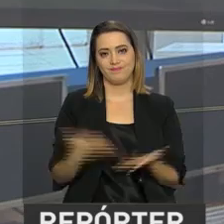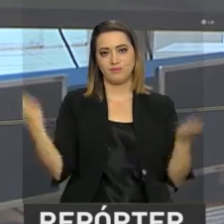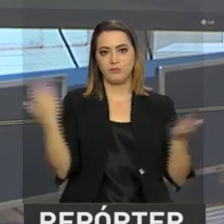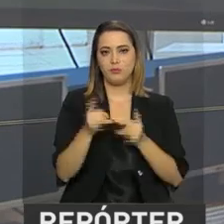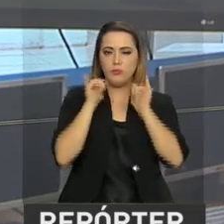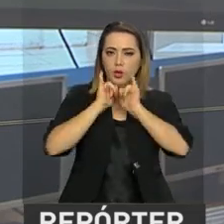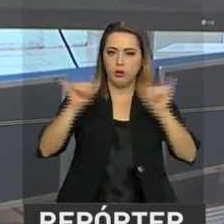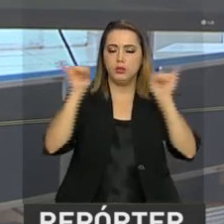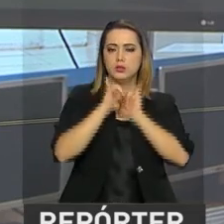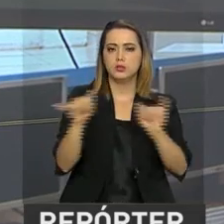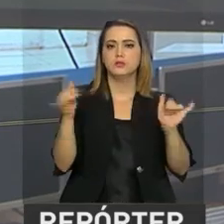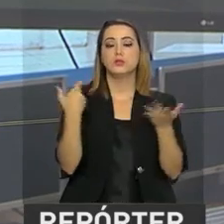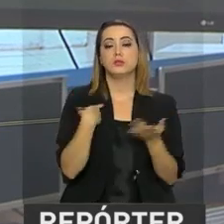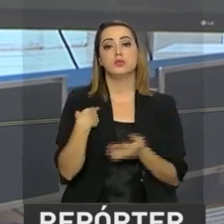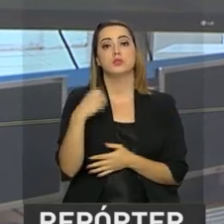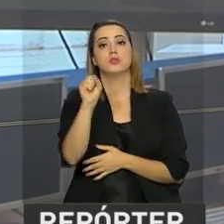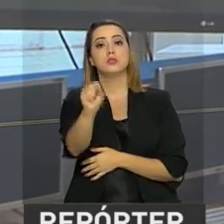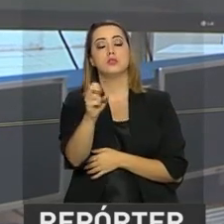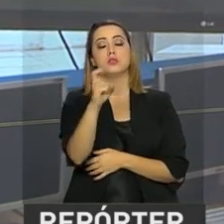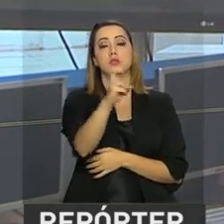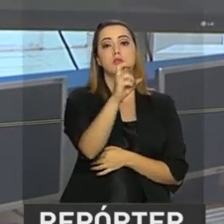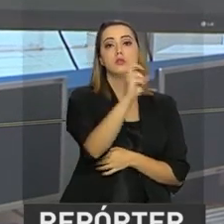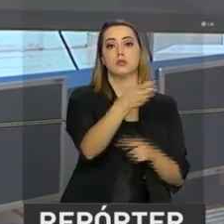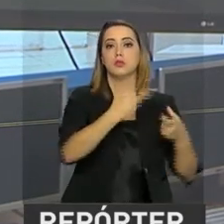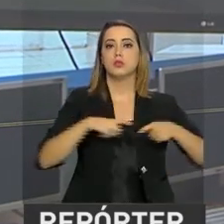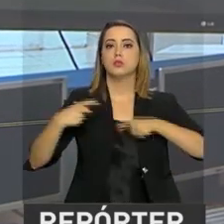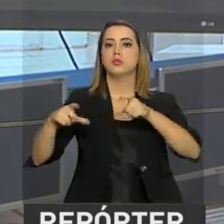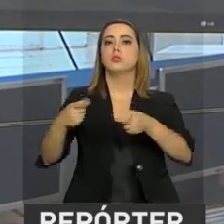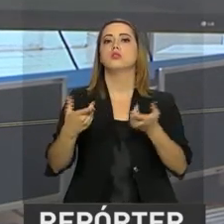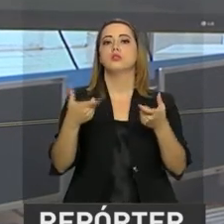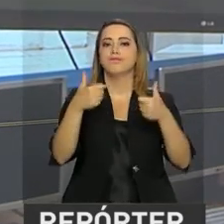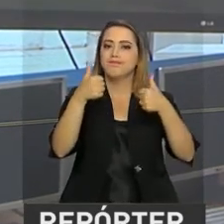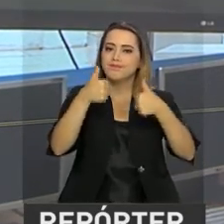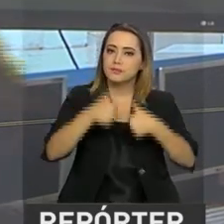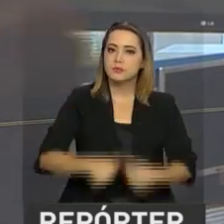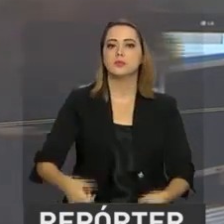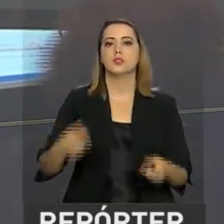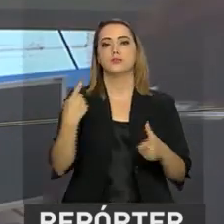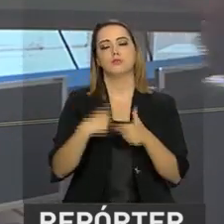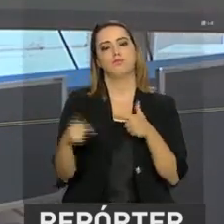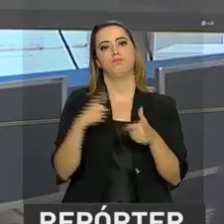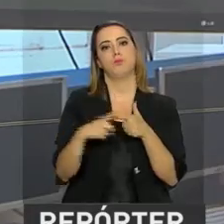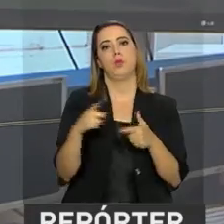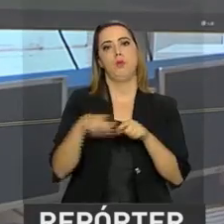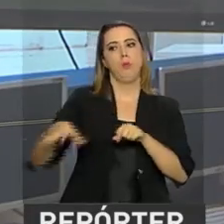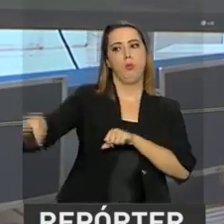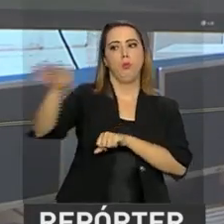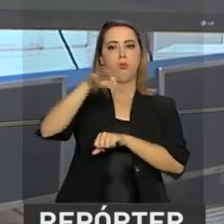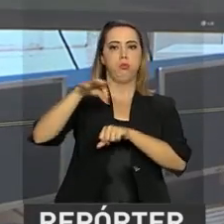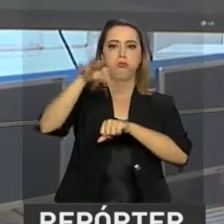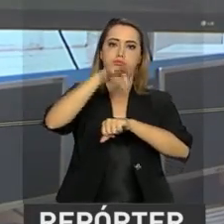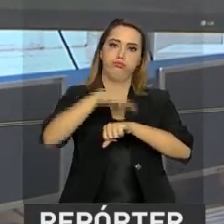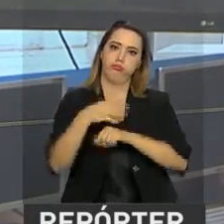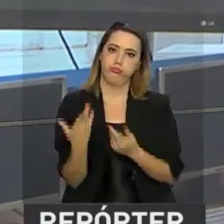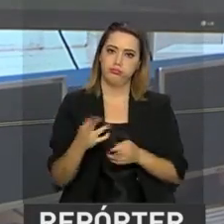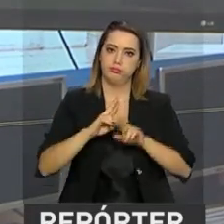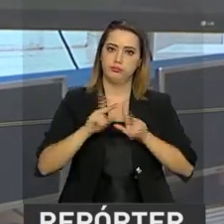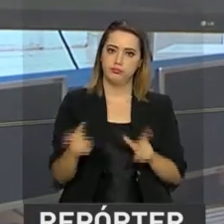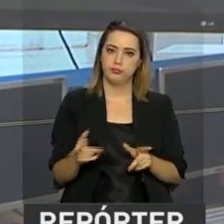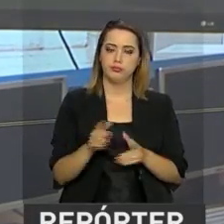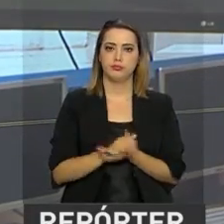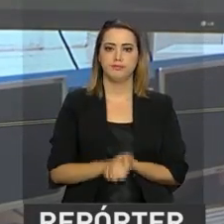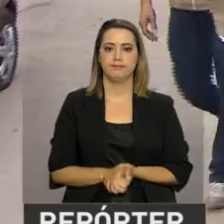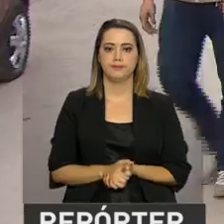Aedes aegypti. 855 cidades brasileiras estão em situação de risco para surtos de dengue, chikungunya e zika.